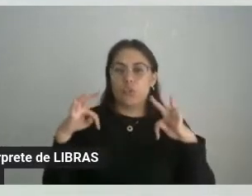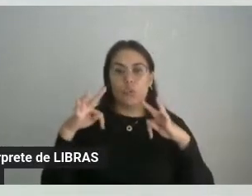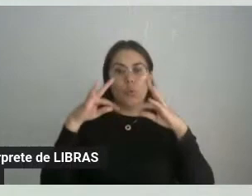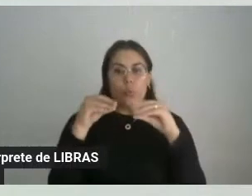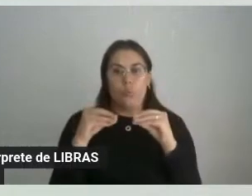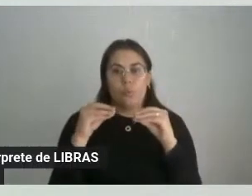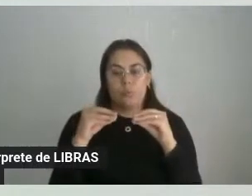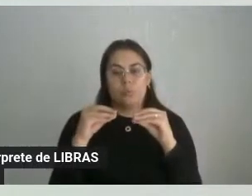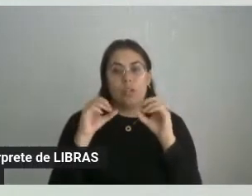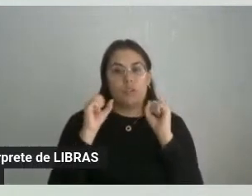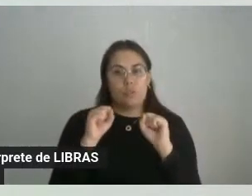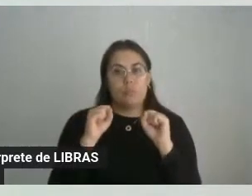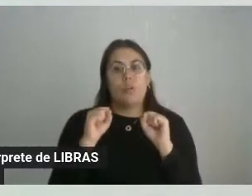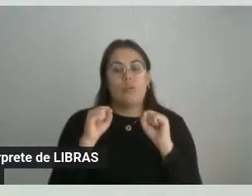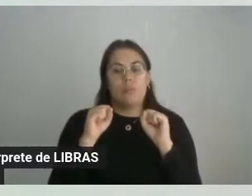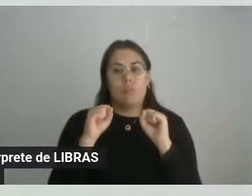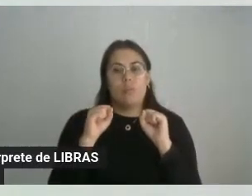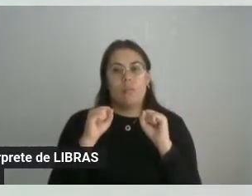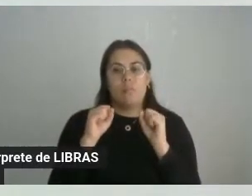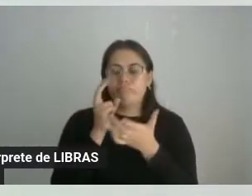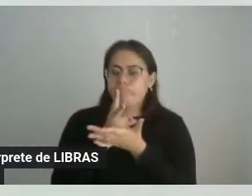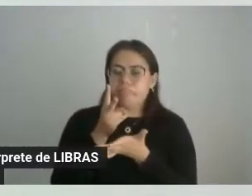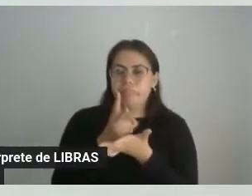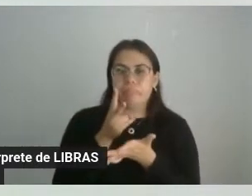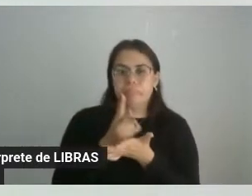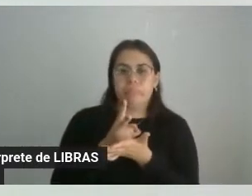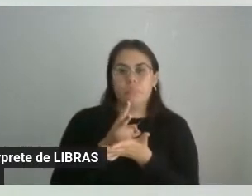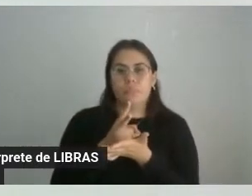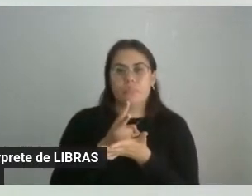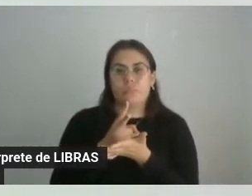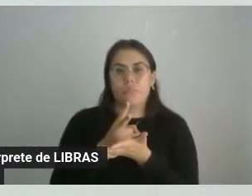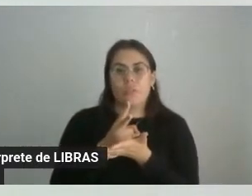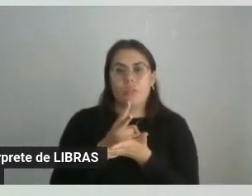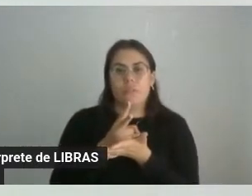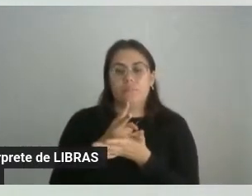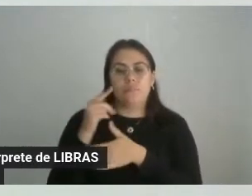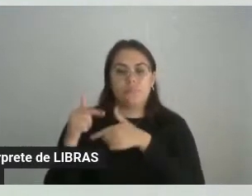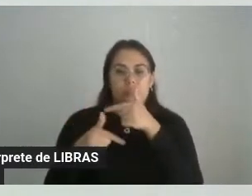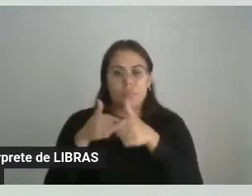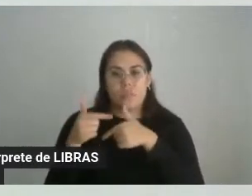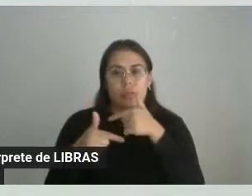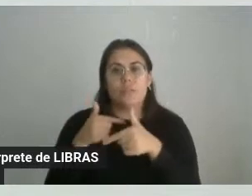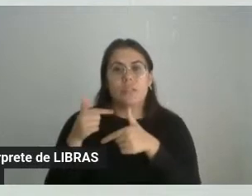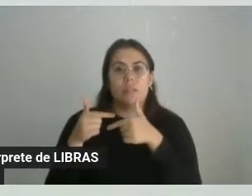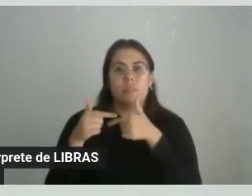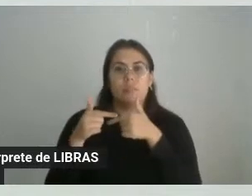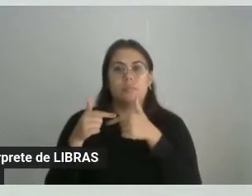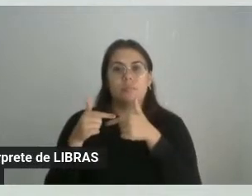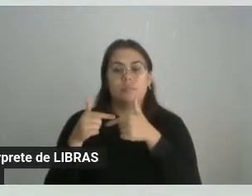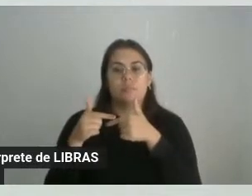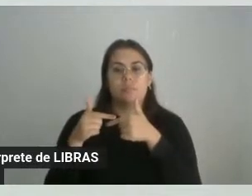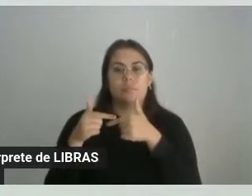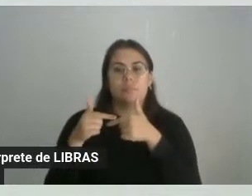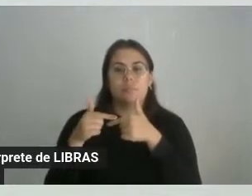Nós possamos continuar alimentando, não é? Trabalhar mais com o nosso quadro